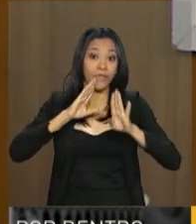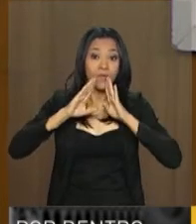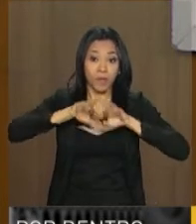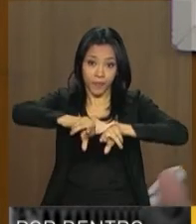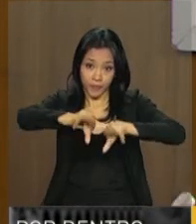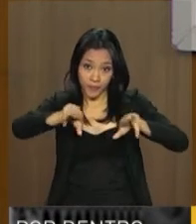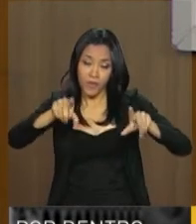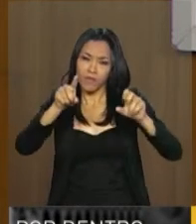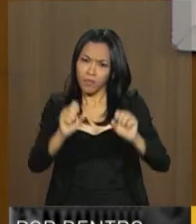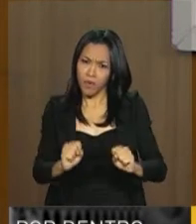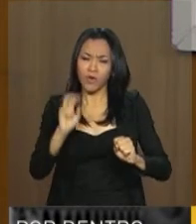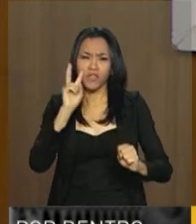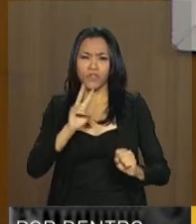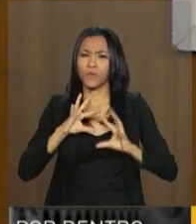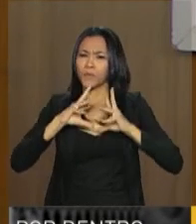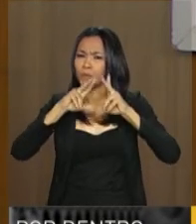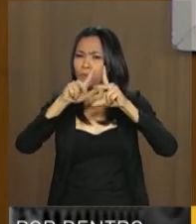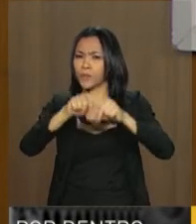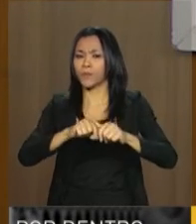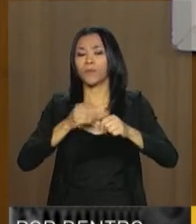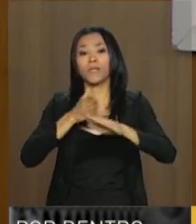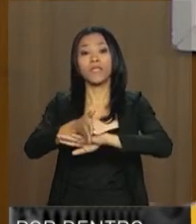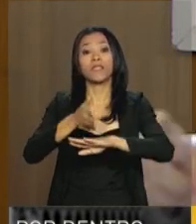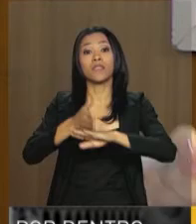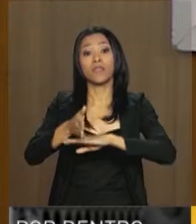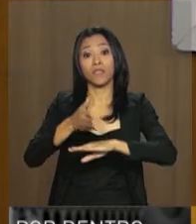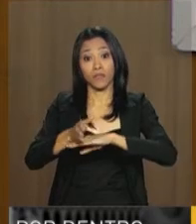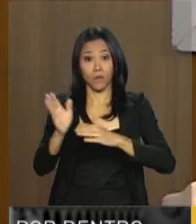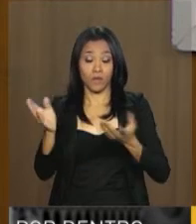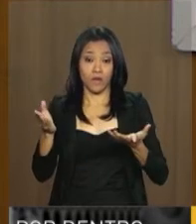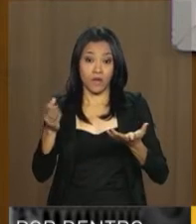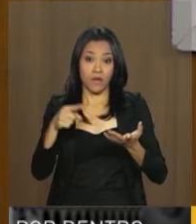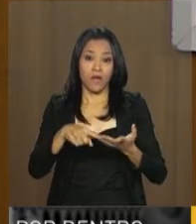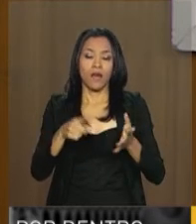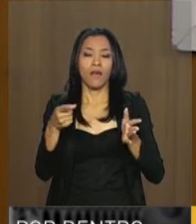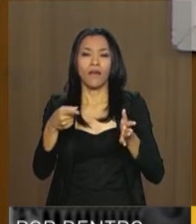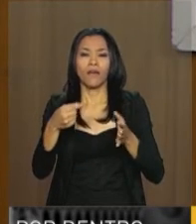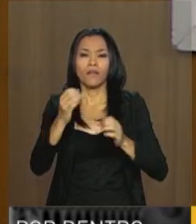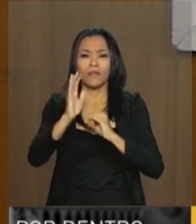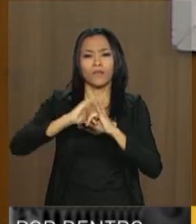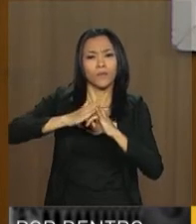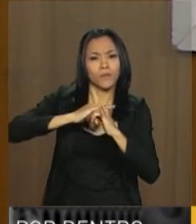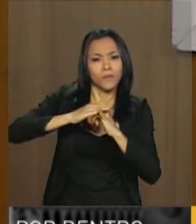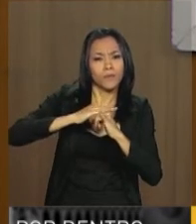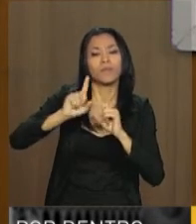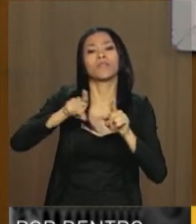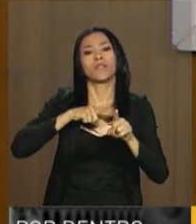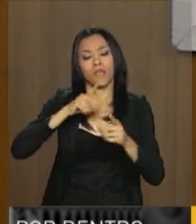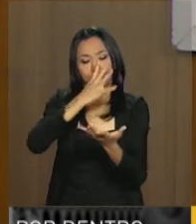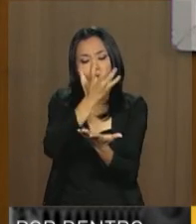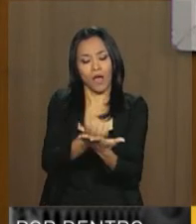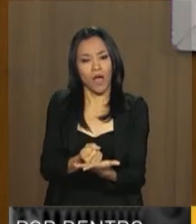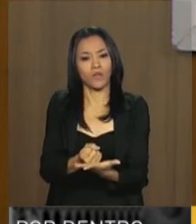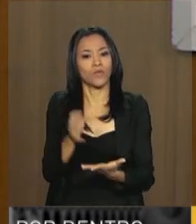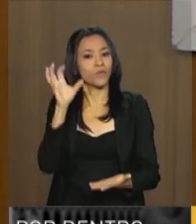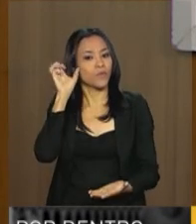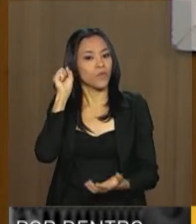completo no canal da tv nbr no youtube e o áudio do programa vai estar disponível no site